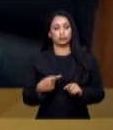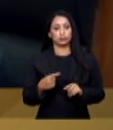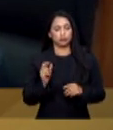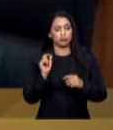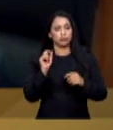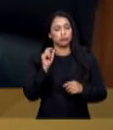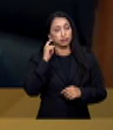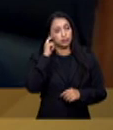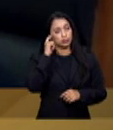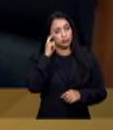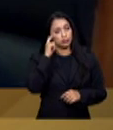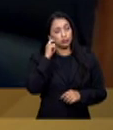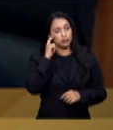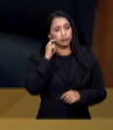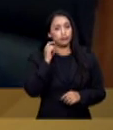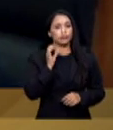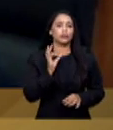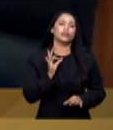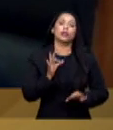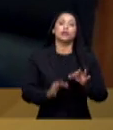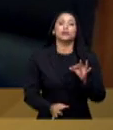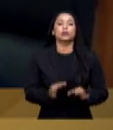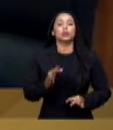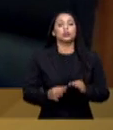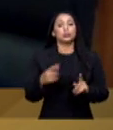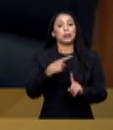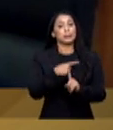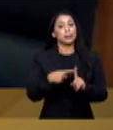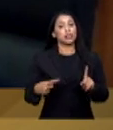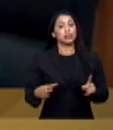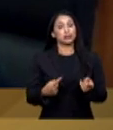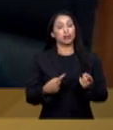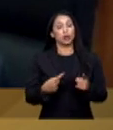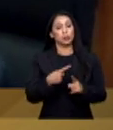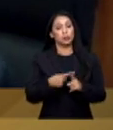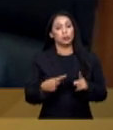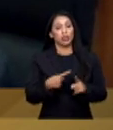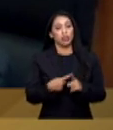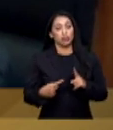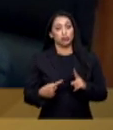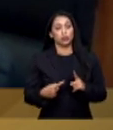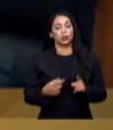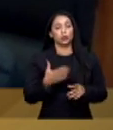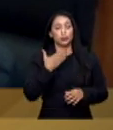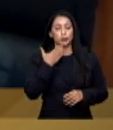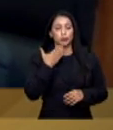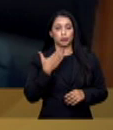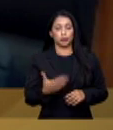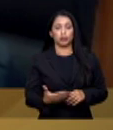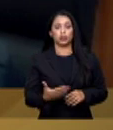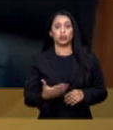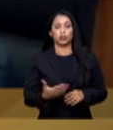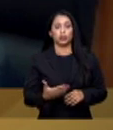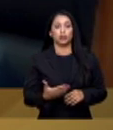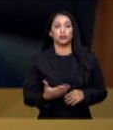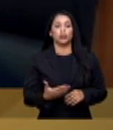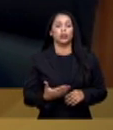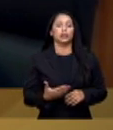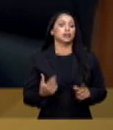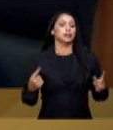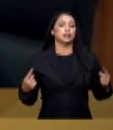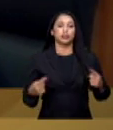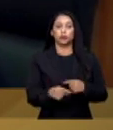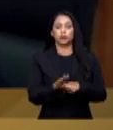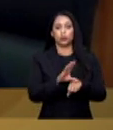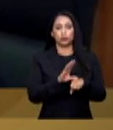defendeu, para julgar parcialmente procedente o pedido e declarando